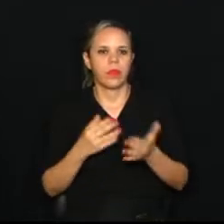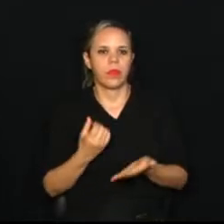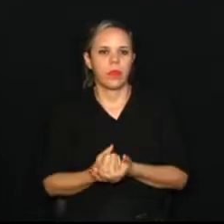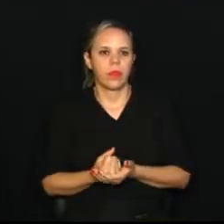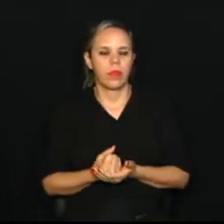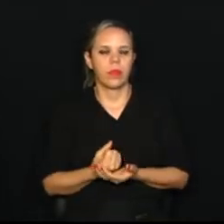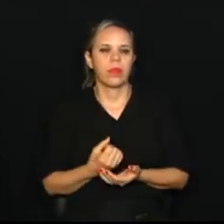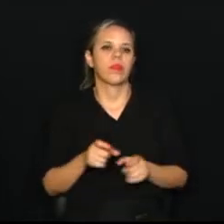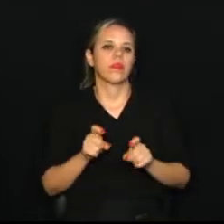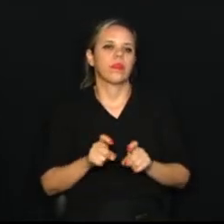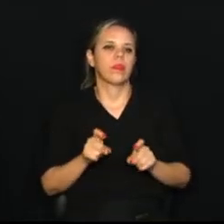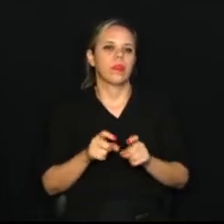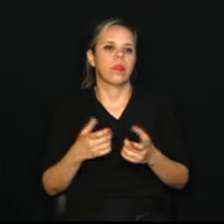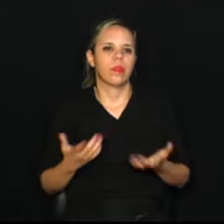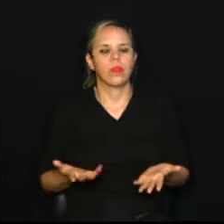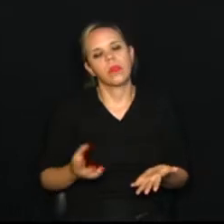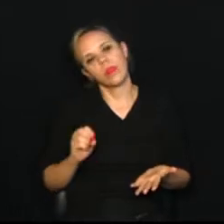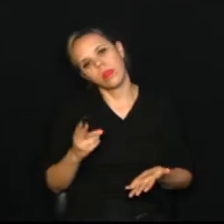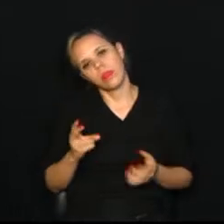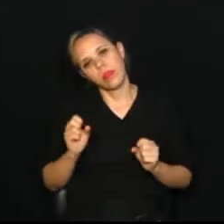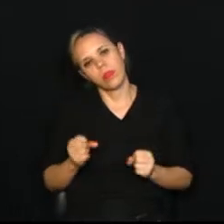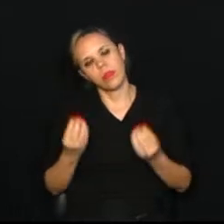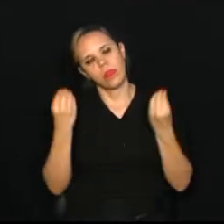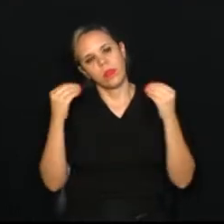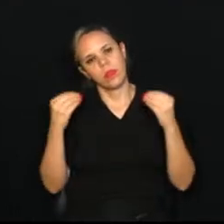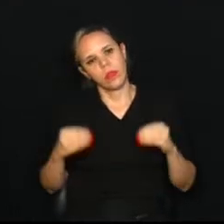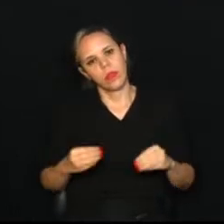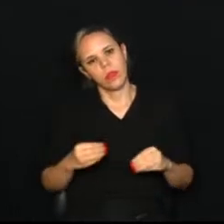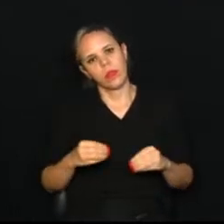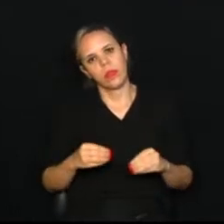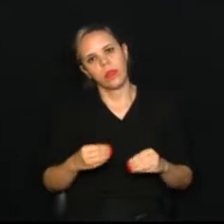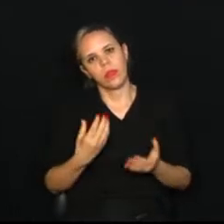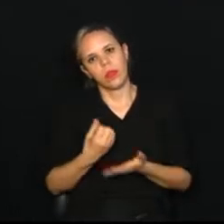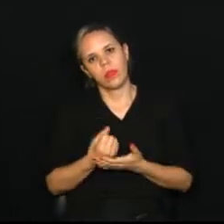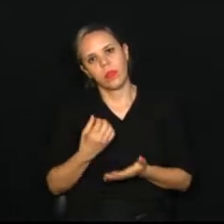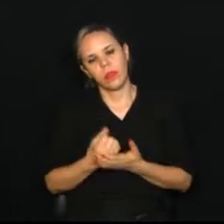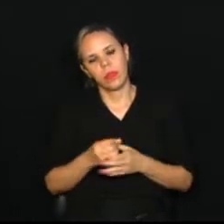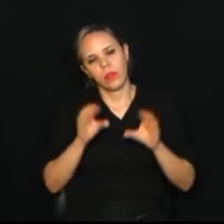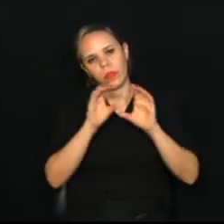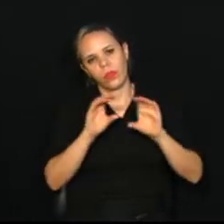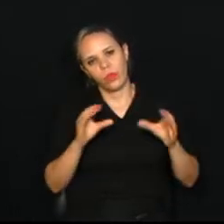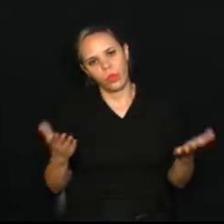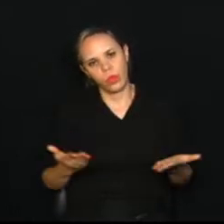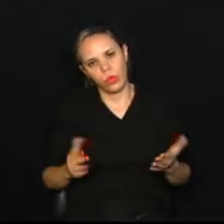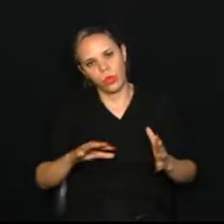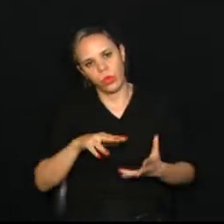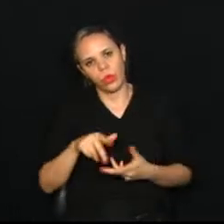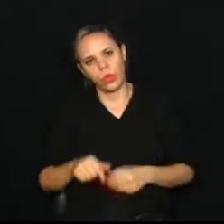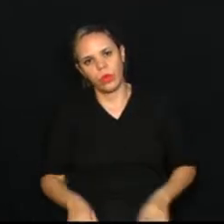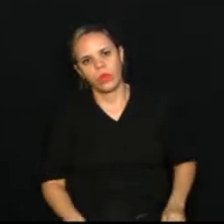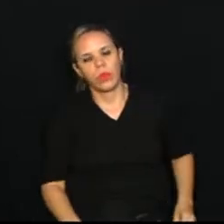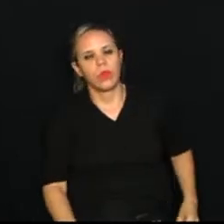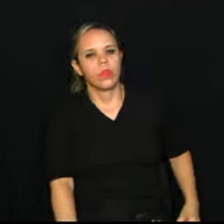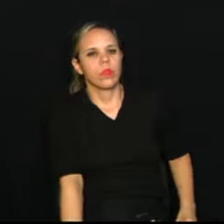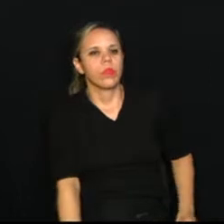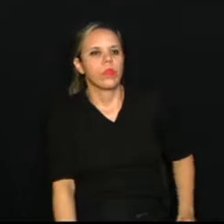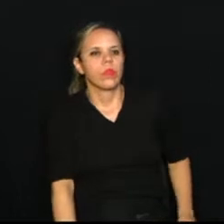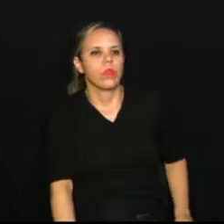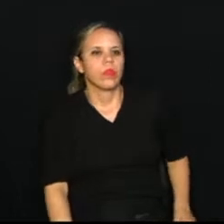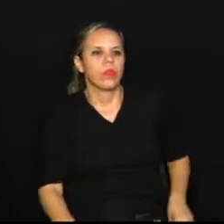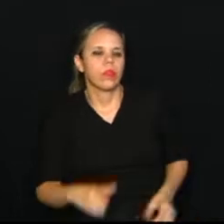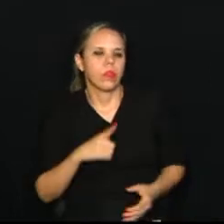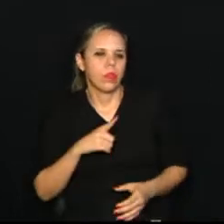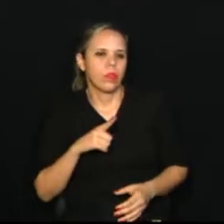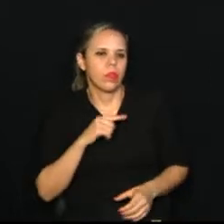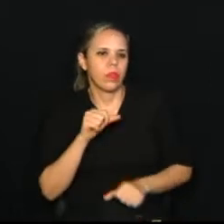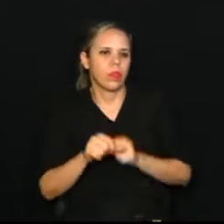data center, ou pode ser colocado em nuvem, como hoje é a tendência mundial. Existem backups, que